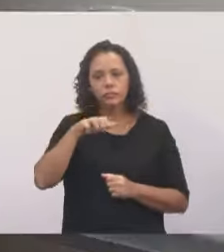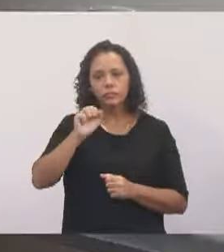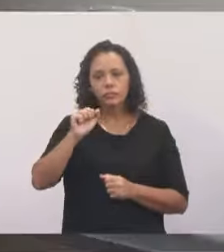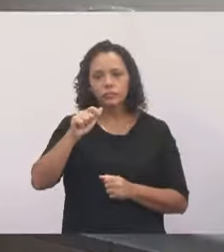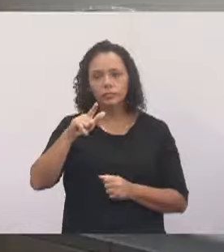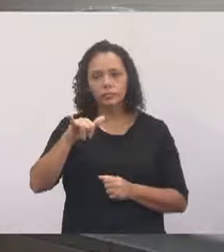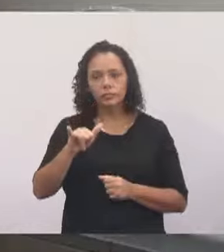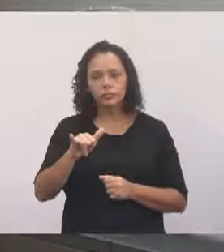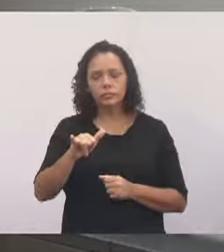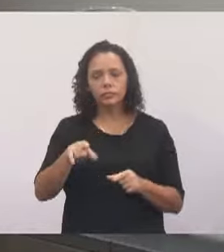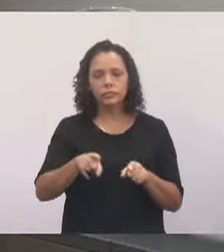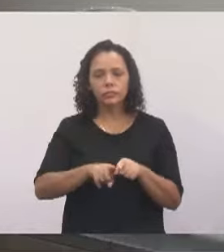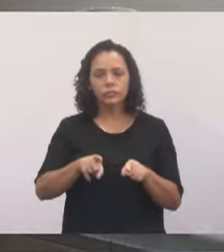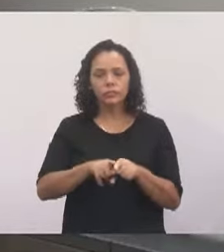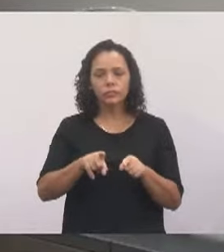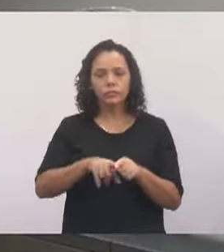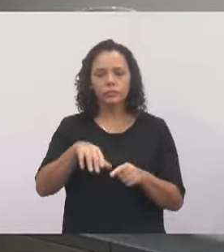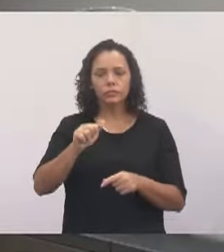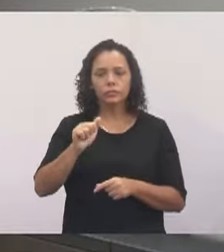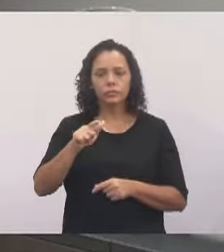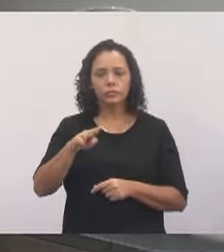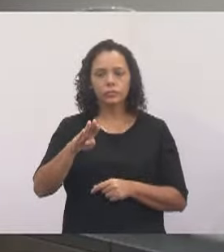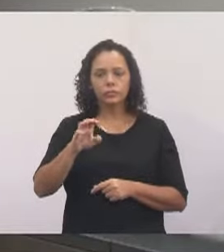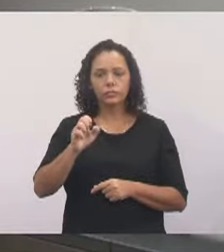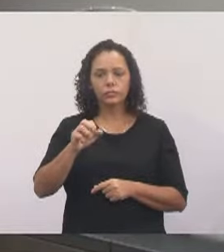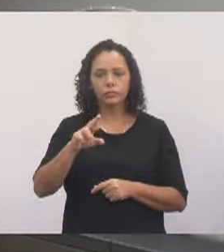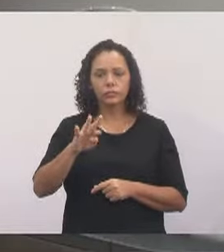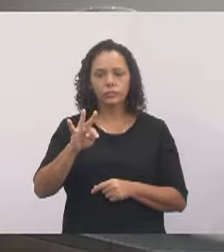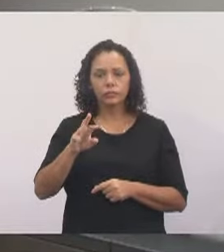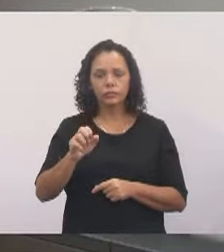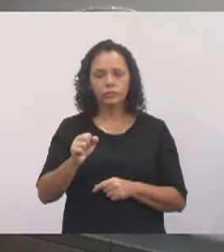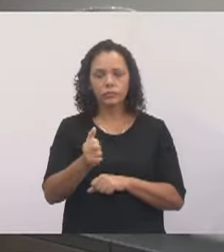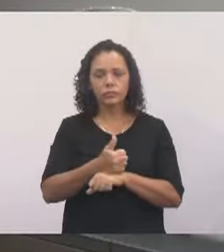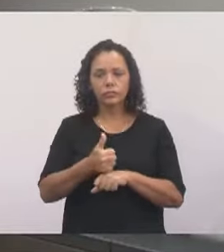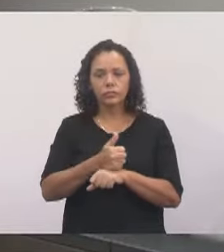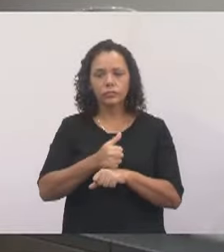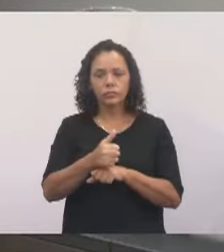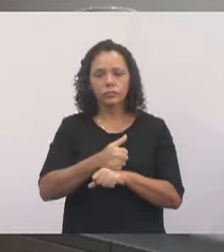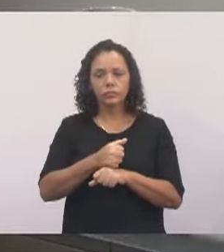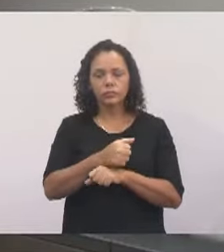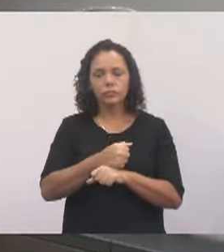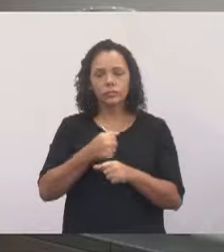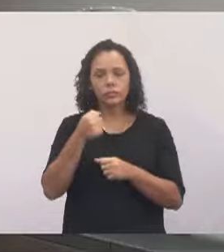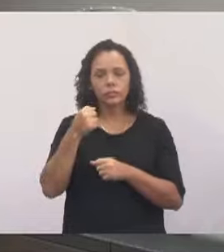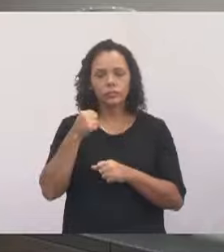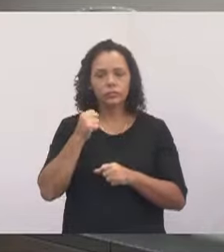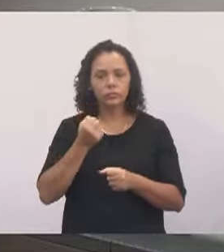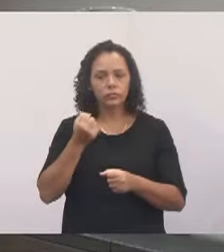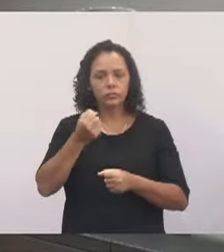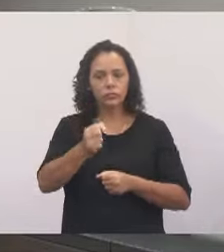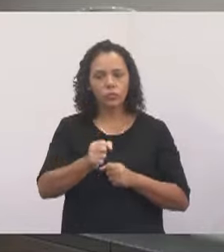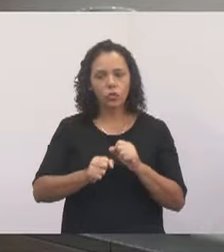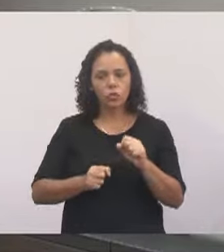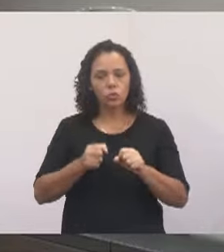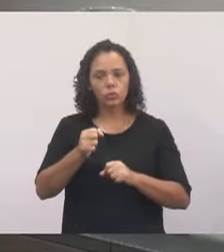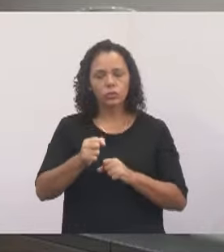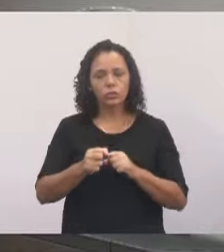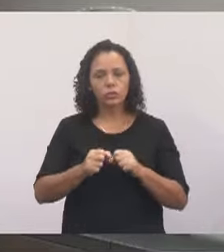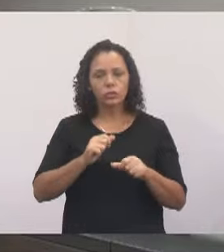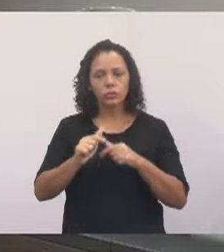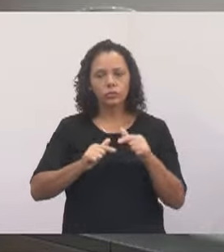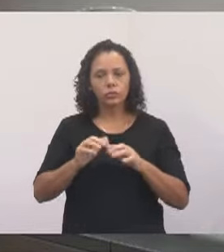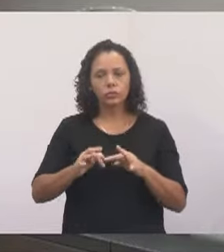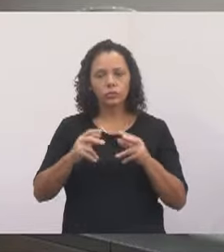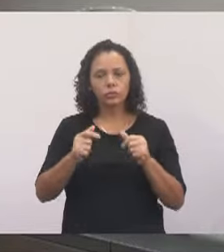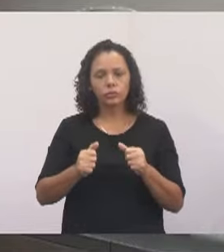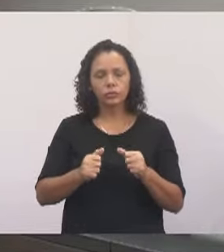ok? Também ao Alberto, um lutador do esporte, um lutador, né, vem fazendo um trabalho maravilhoso com o voleibol adaptado